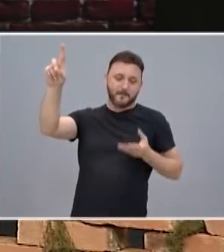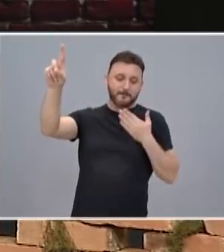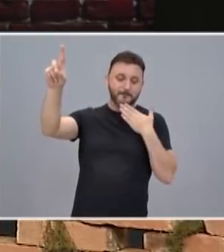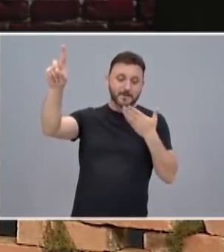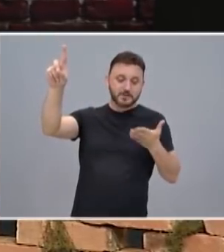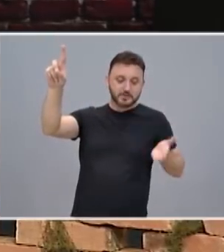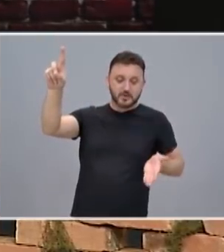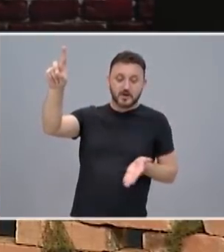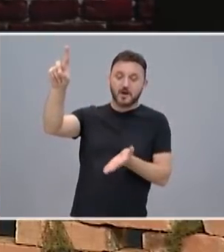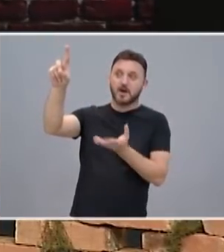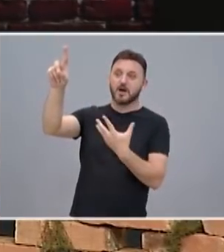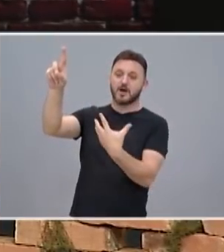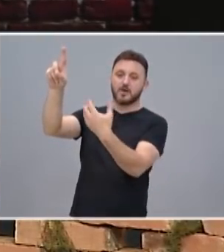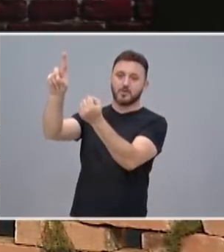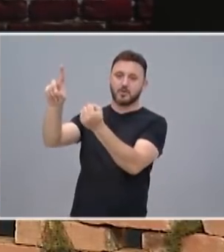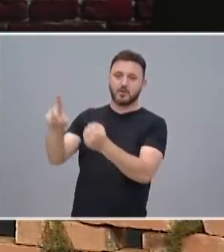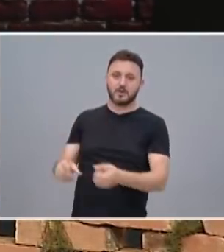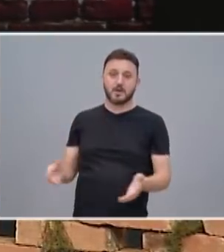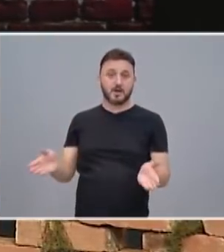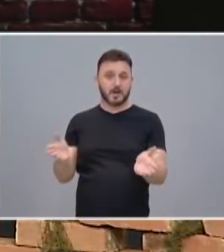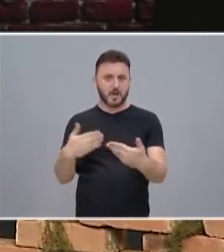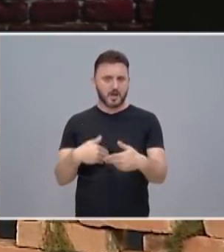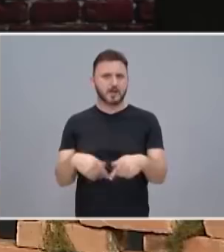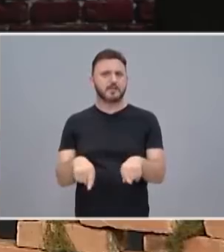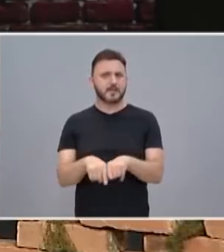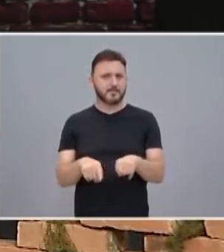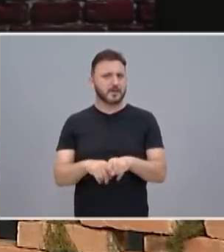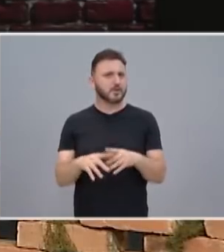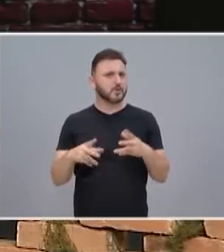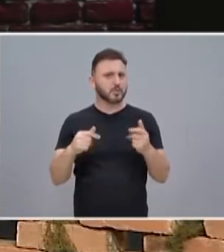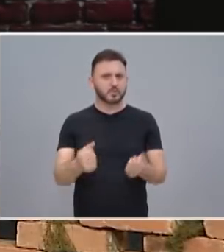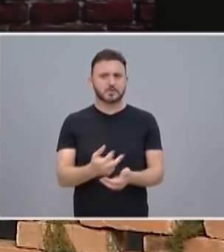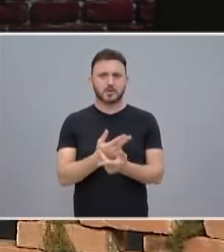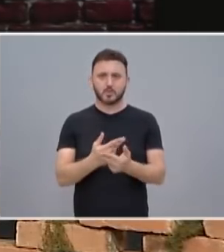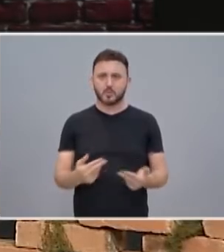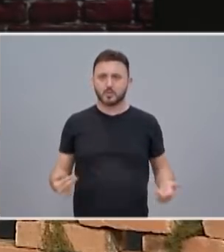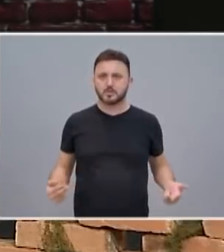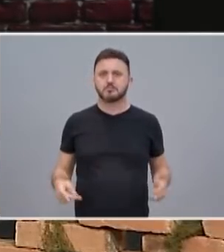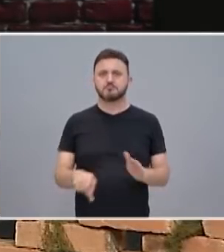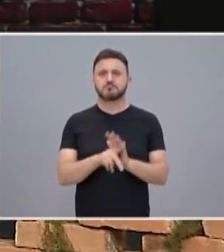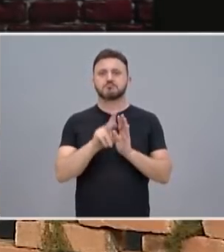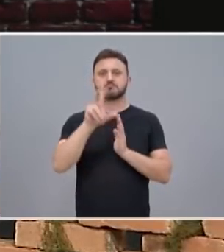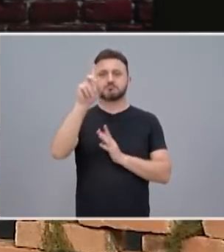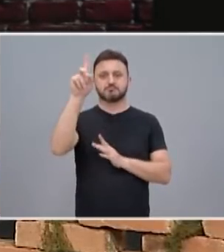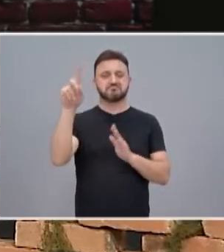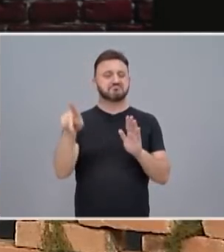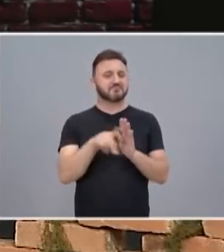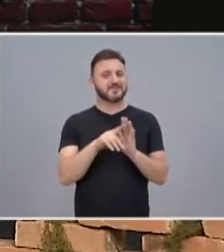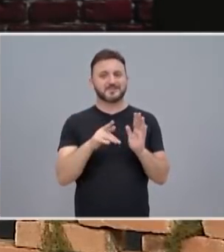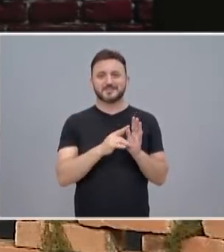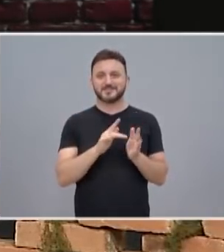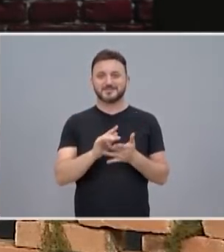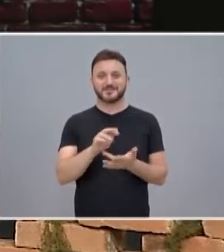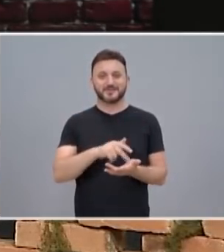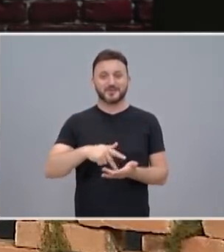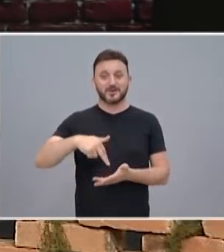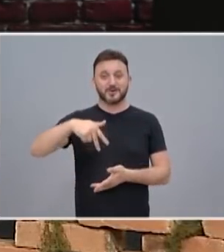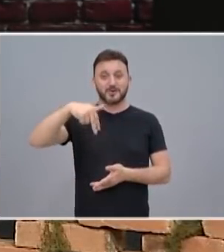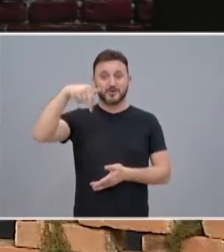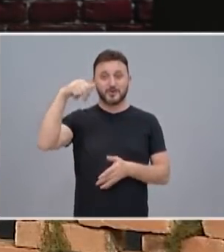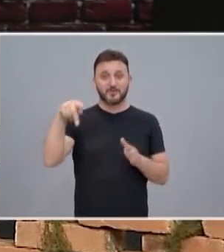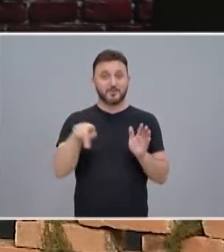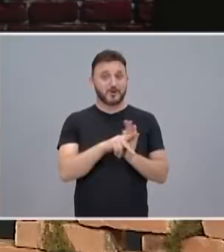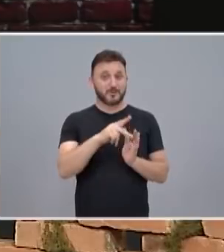da aliança traz não só as tábuas da lei, a arca da aliança é o próprio Cristo, que traz gravado no seu